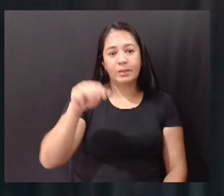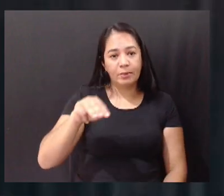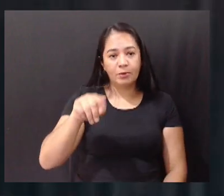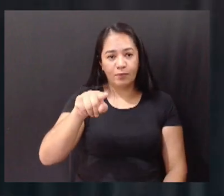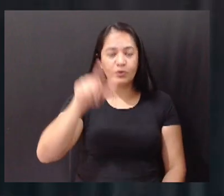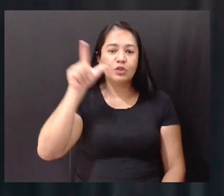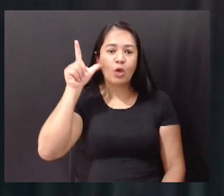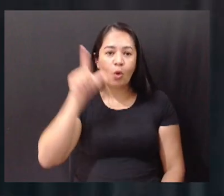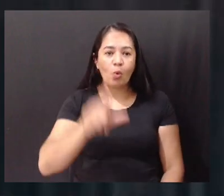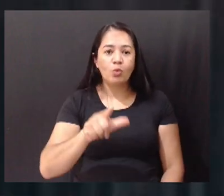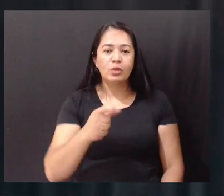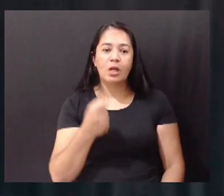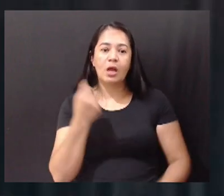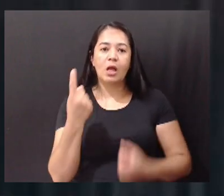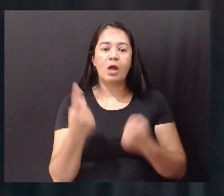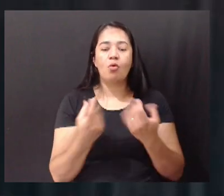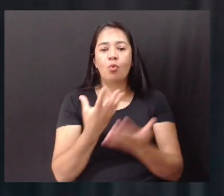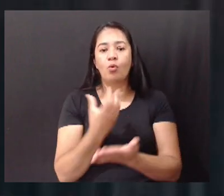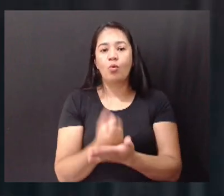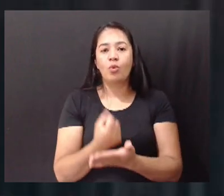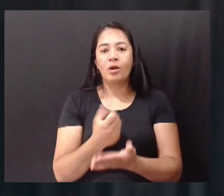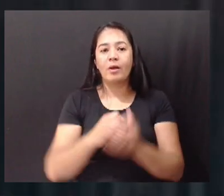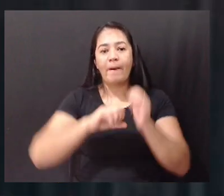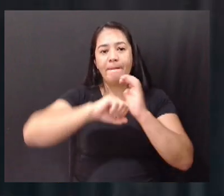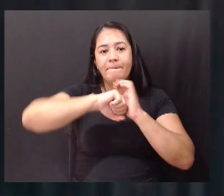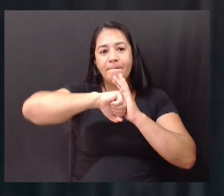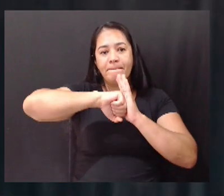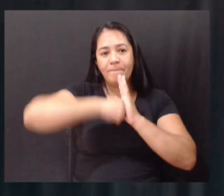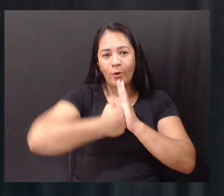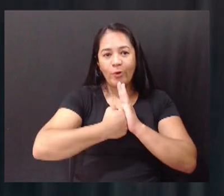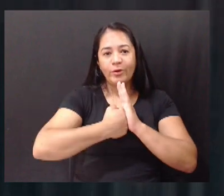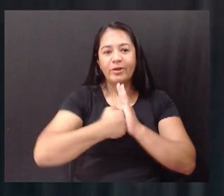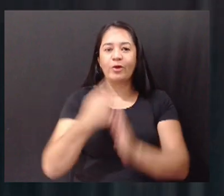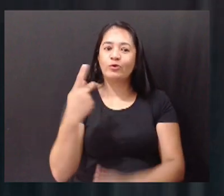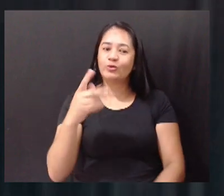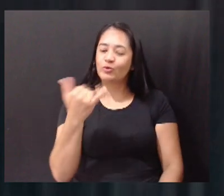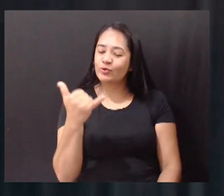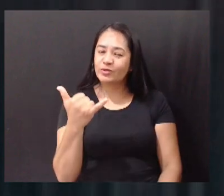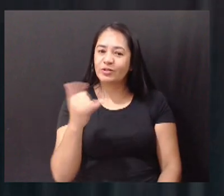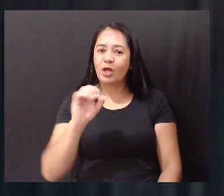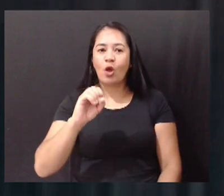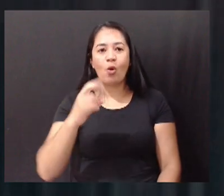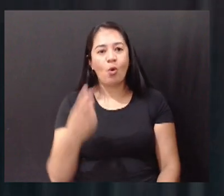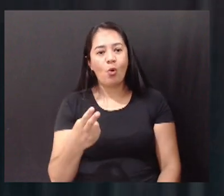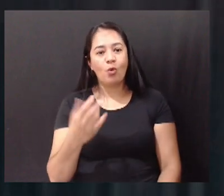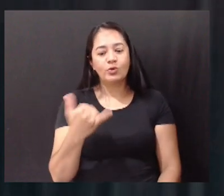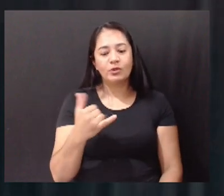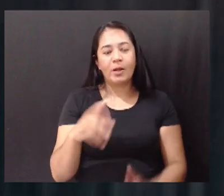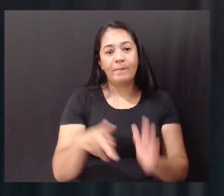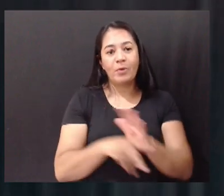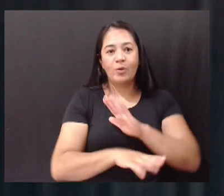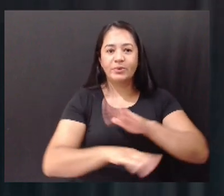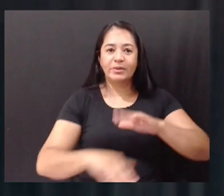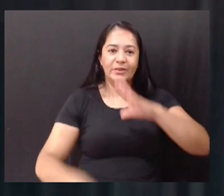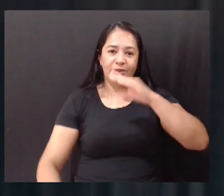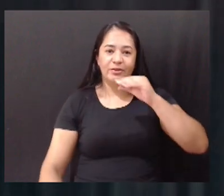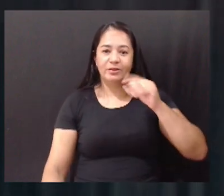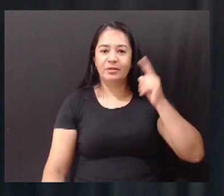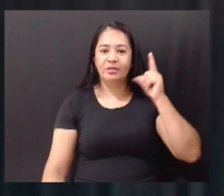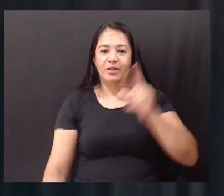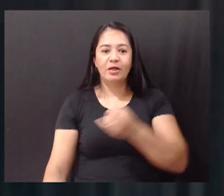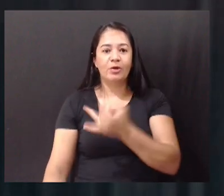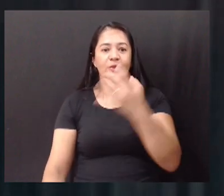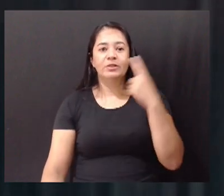meio de alguns aplicativos, bloquear o seu próprio celular ou o celular da criança, adolescente, depois que ele atingir essa quantidade de